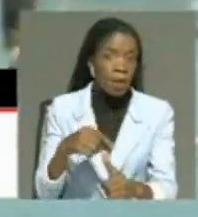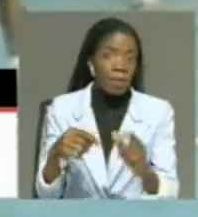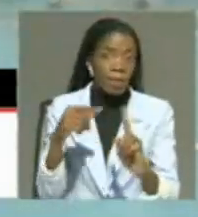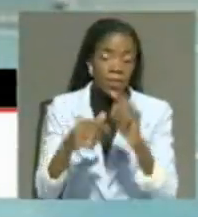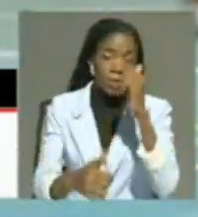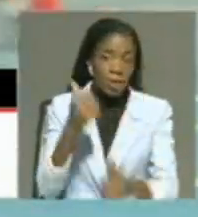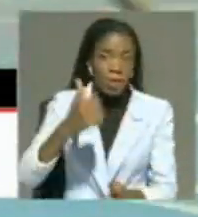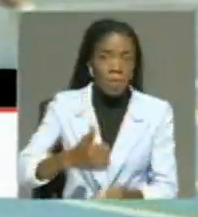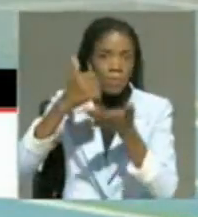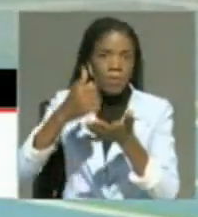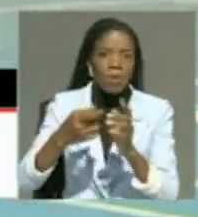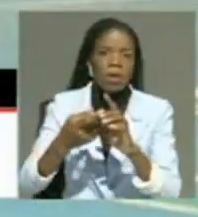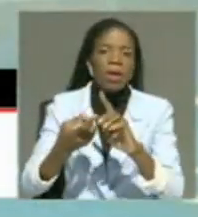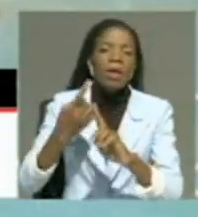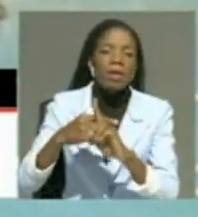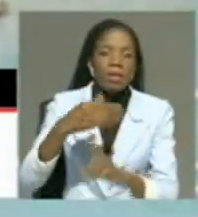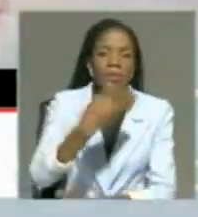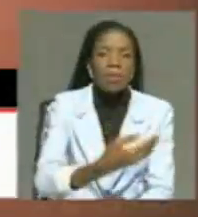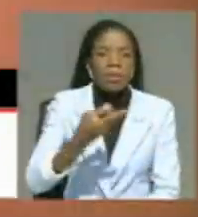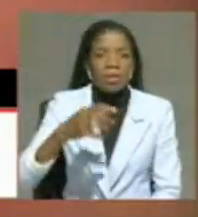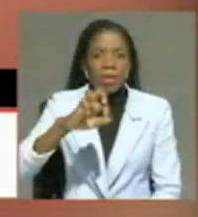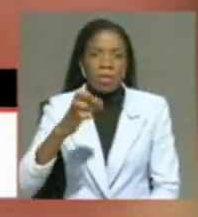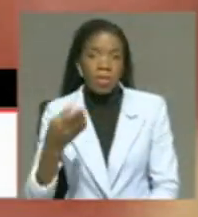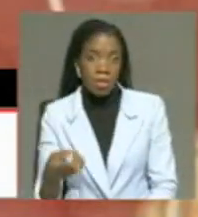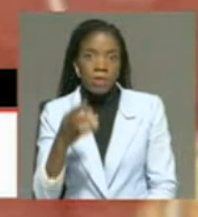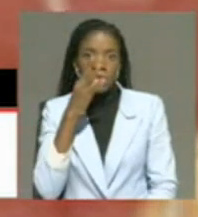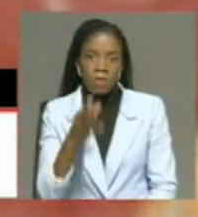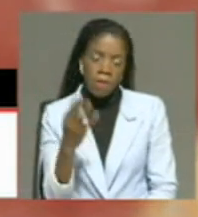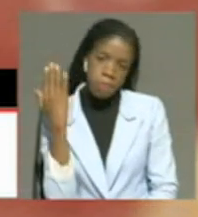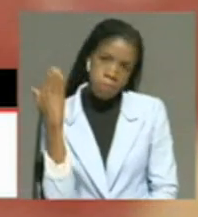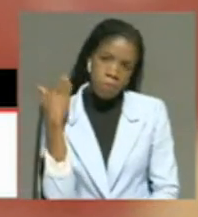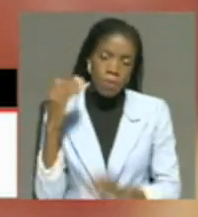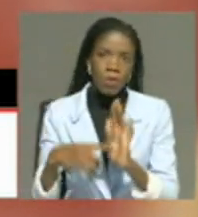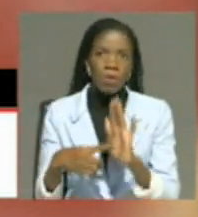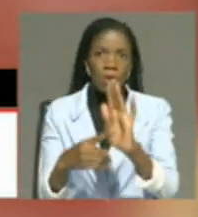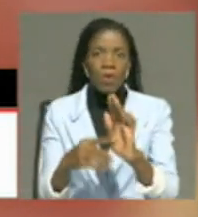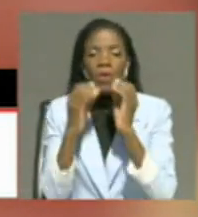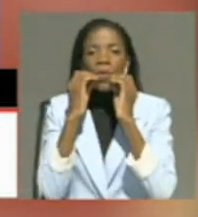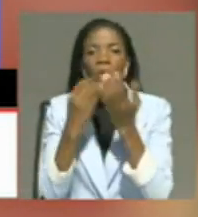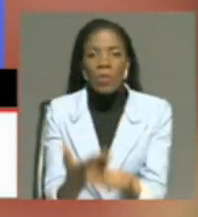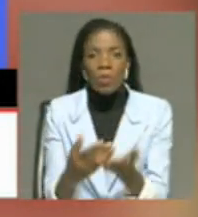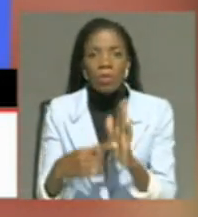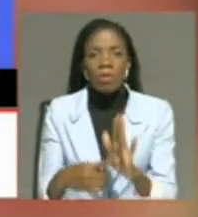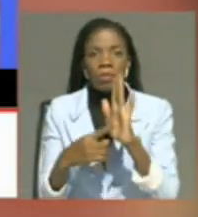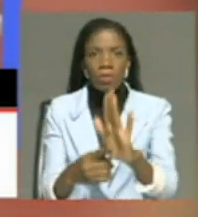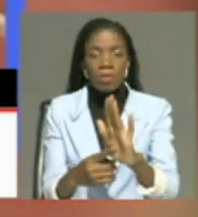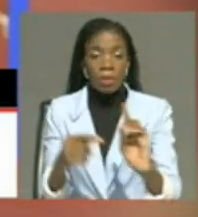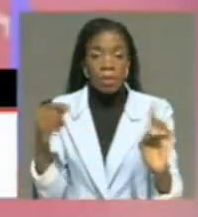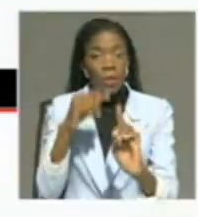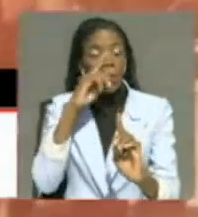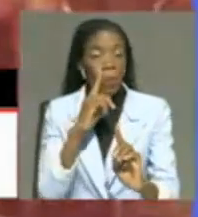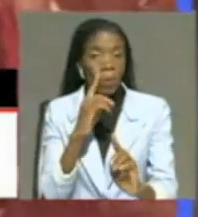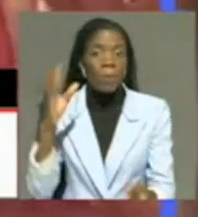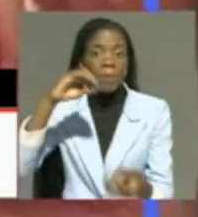continental só surgiu em 1989, na célebre seleção, onde pontificavam, para além de Palmira